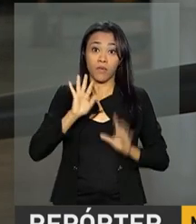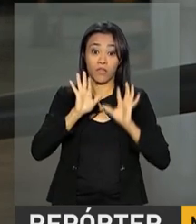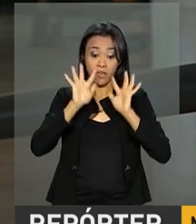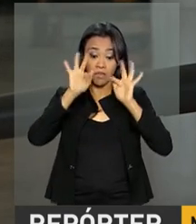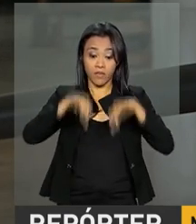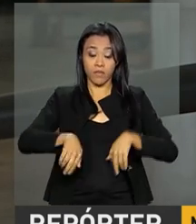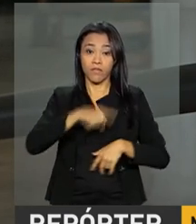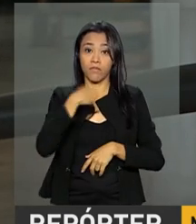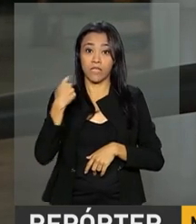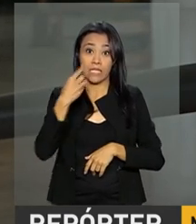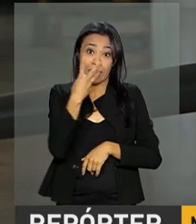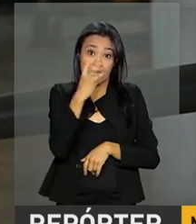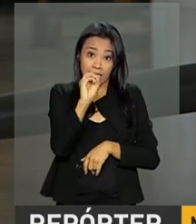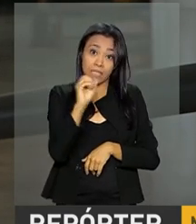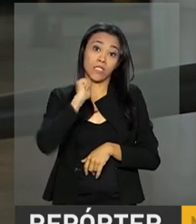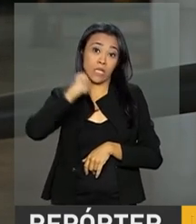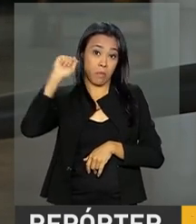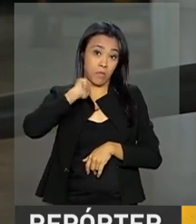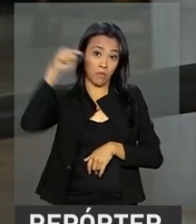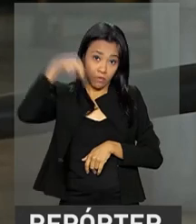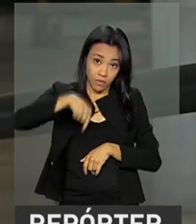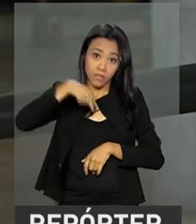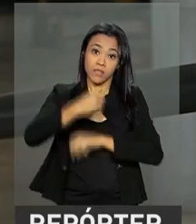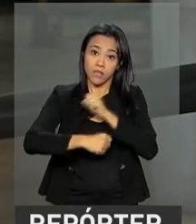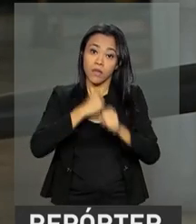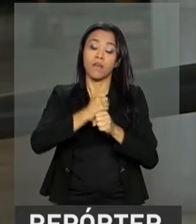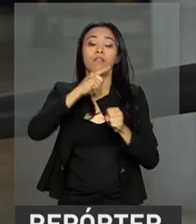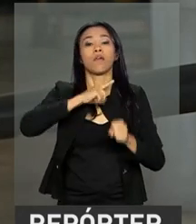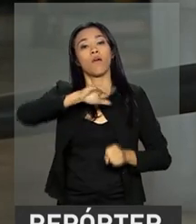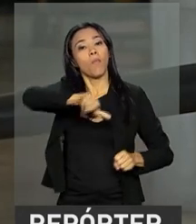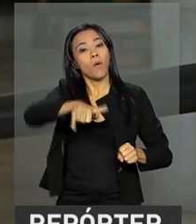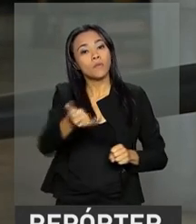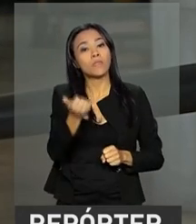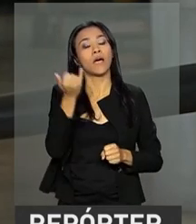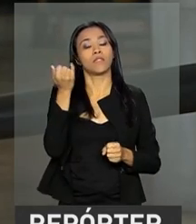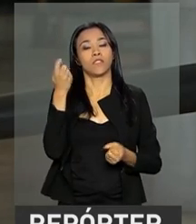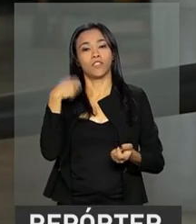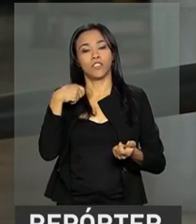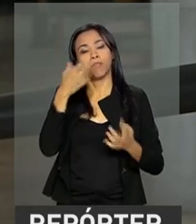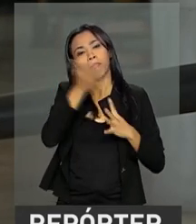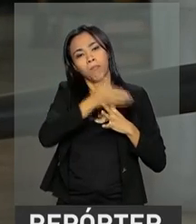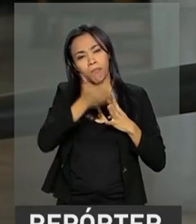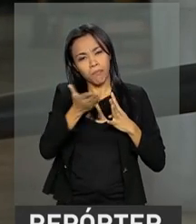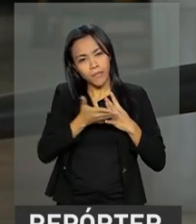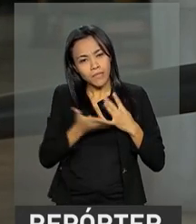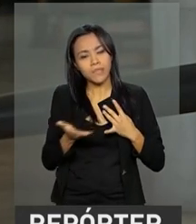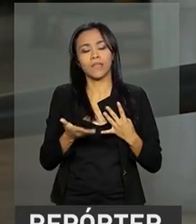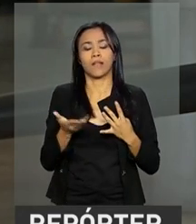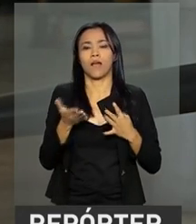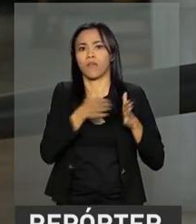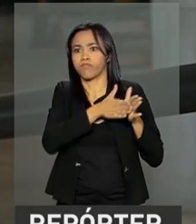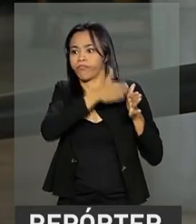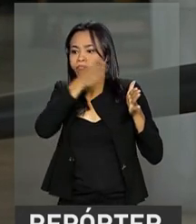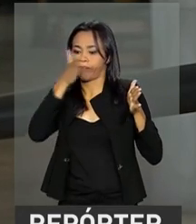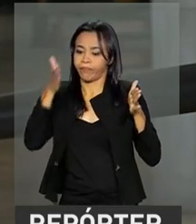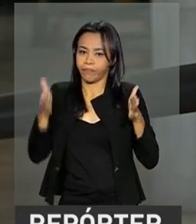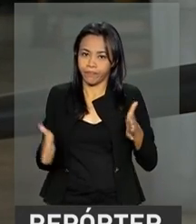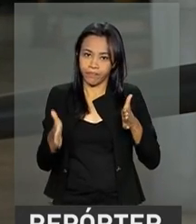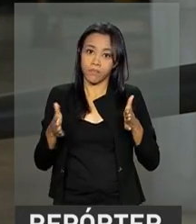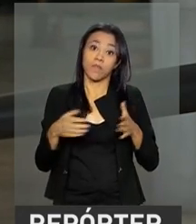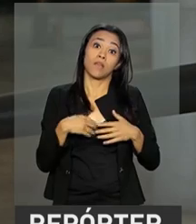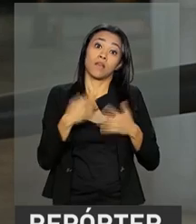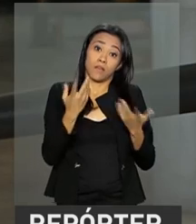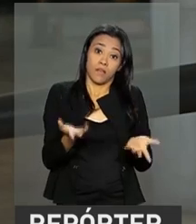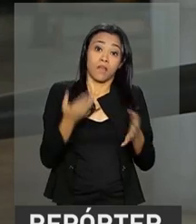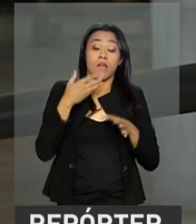tem oportunidade a oportunidade de quitar a conta ou então fazer o parcelamento com o prazo estendido nos dois